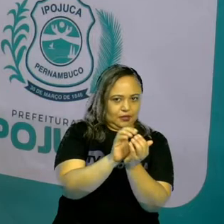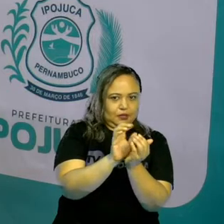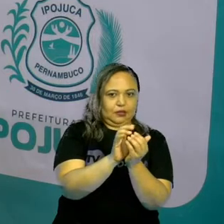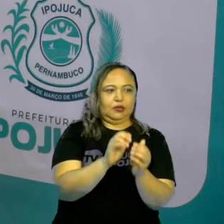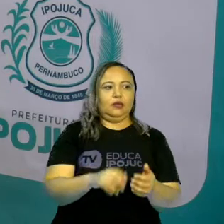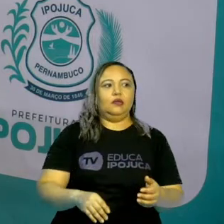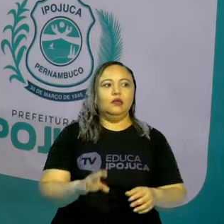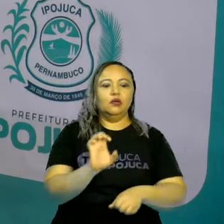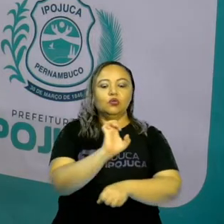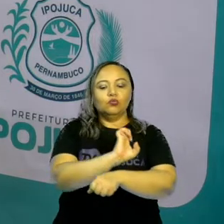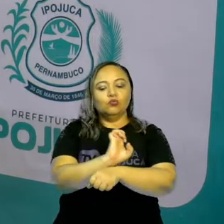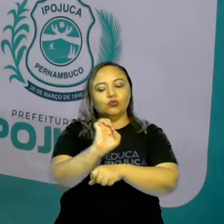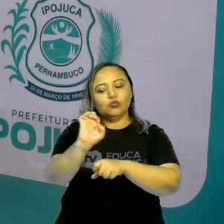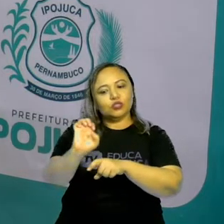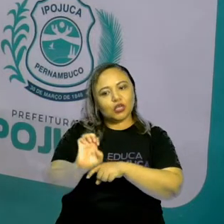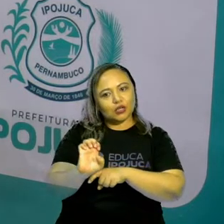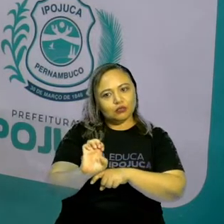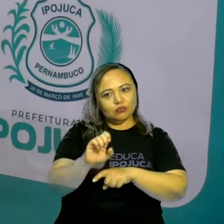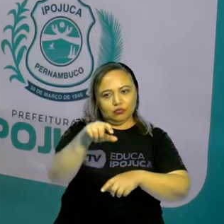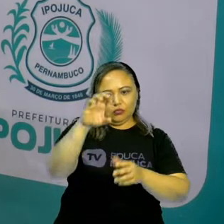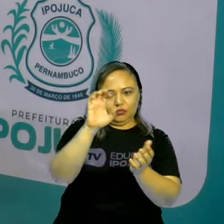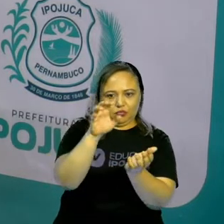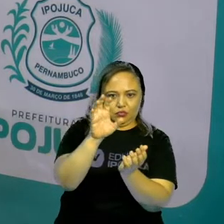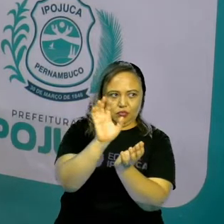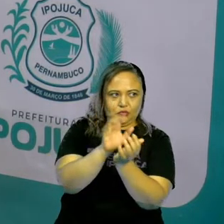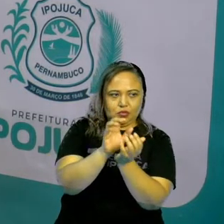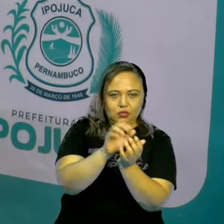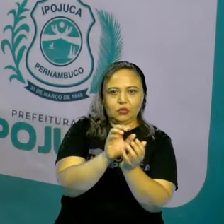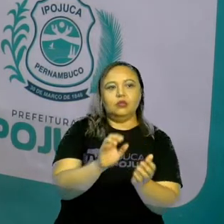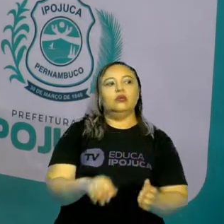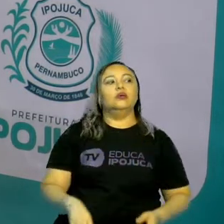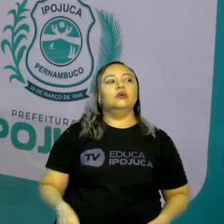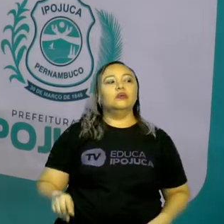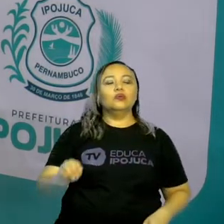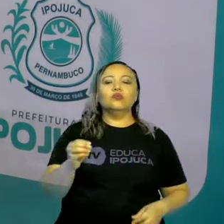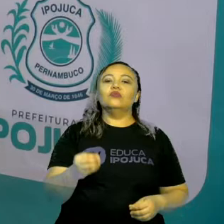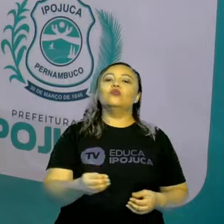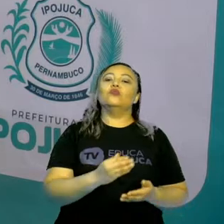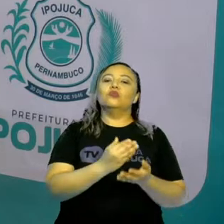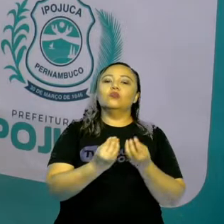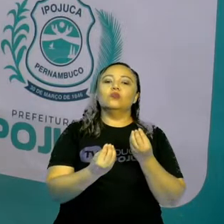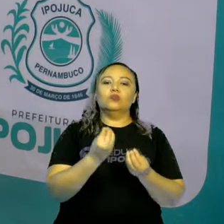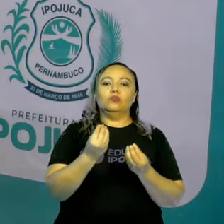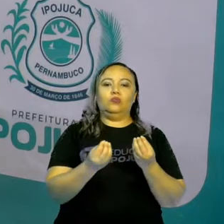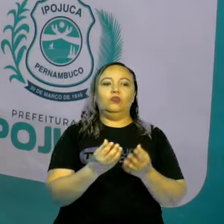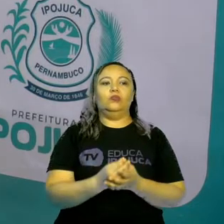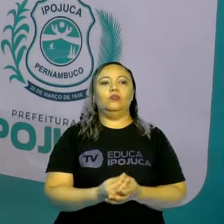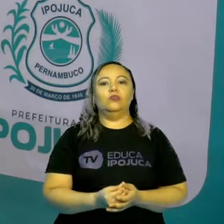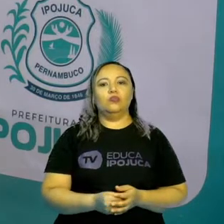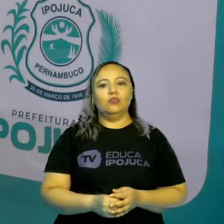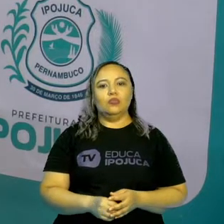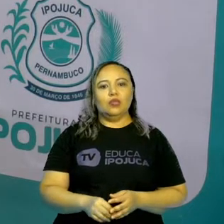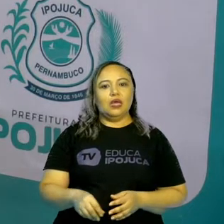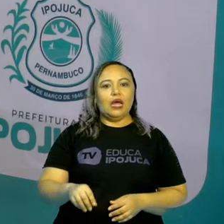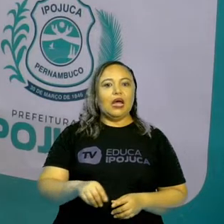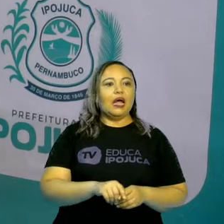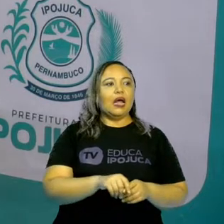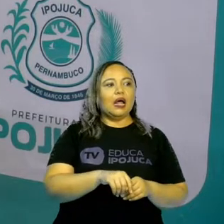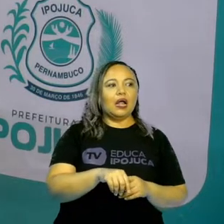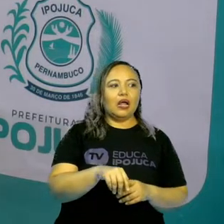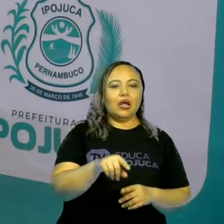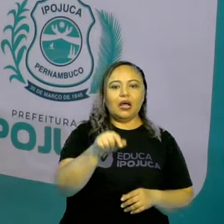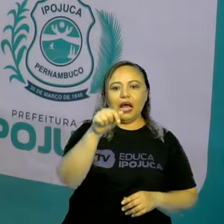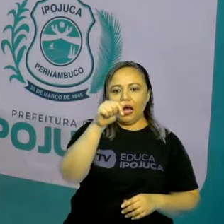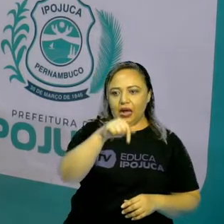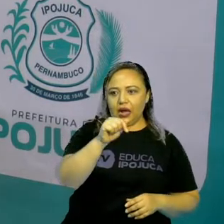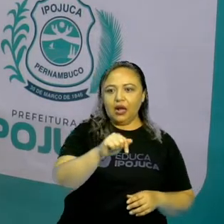Que nós nos chamamos de ipojucano ou ipojuquense. Então vamos ver como foi que surgiu. A colonização de